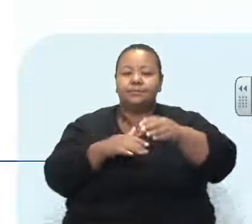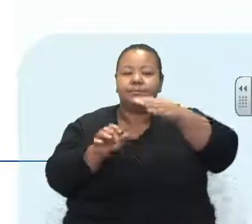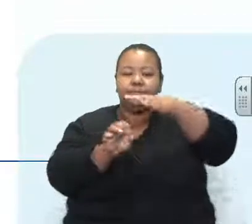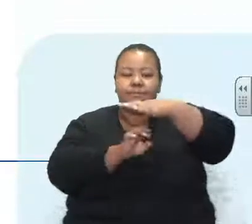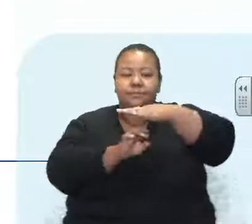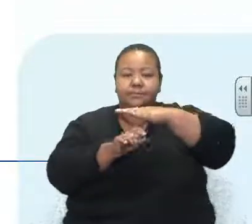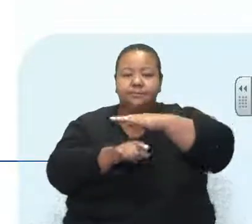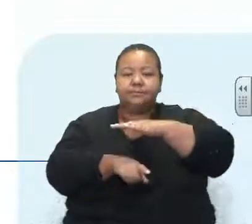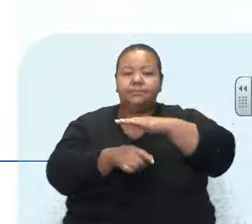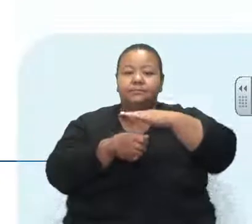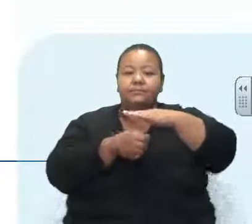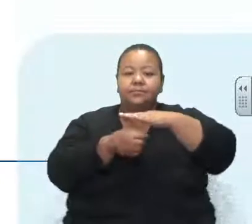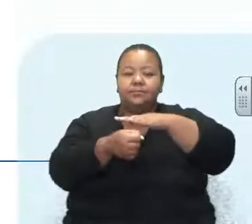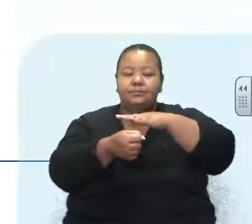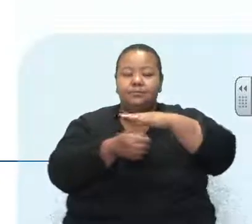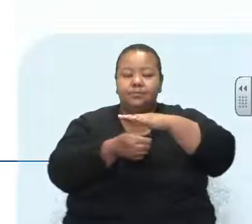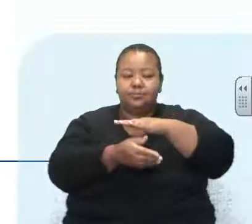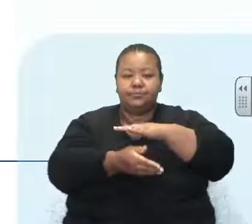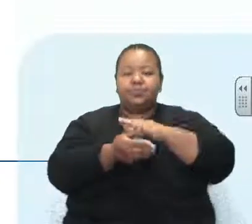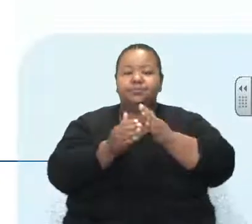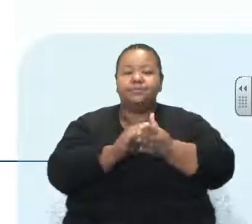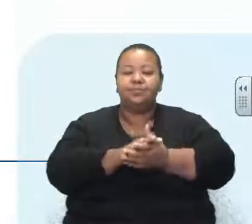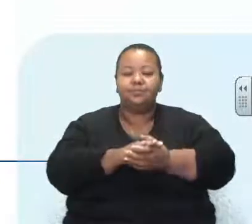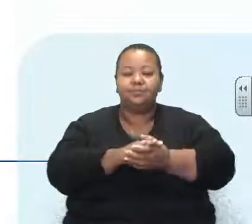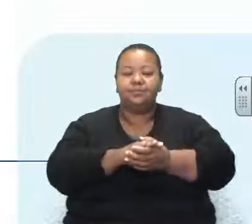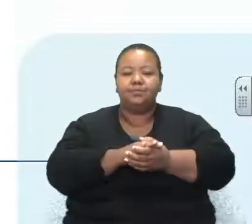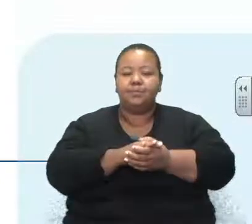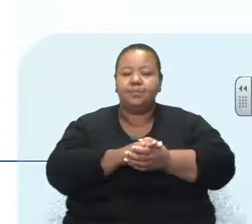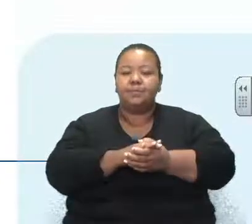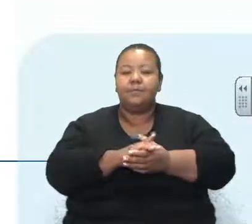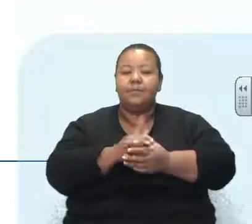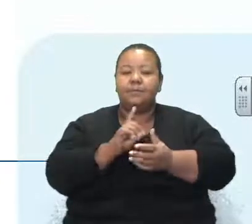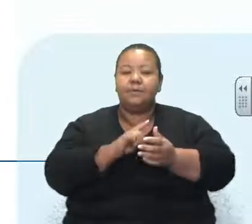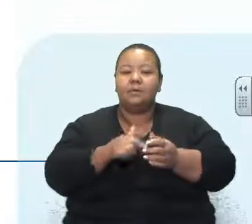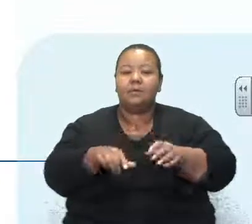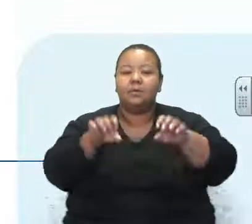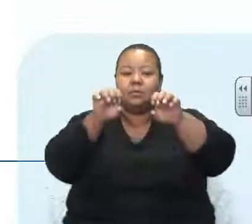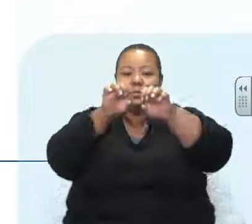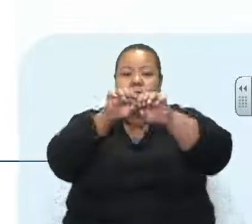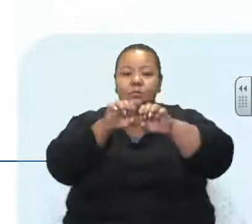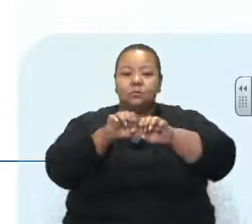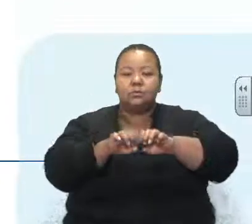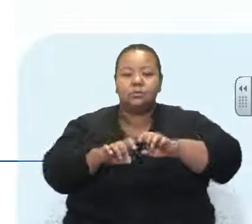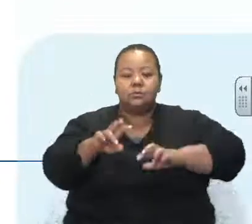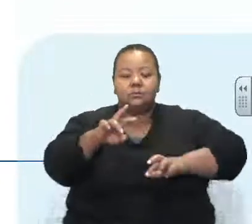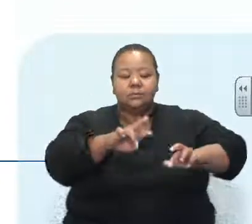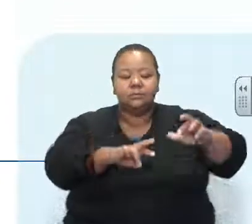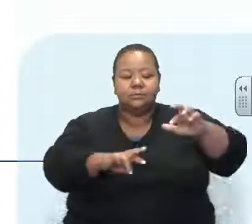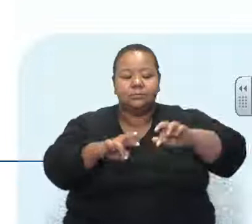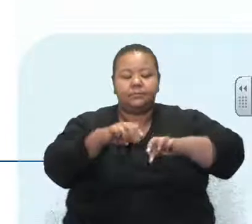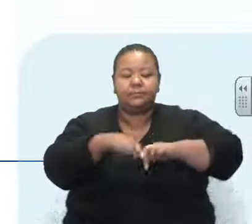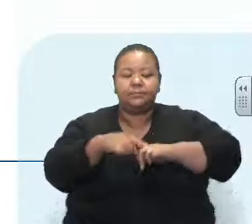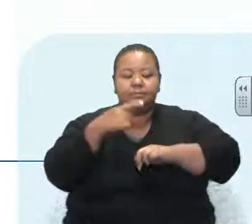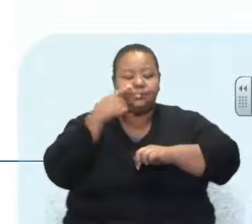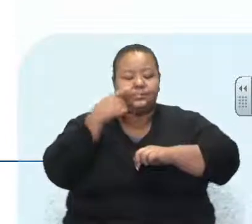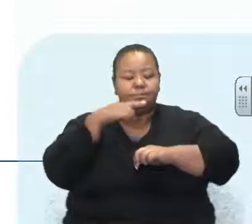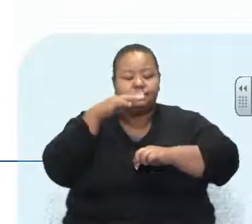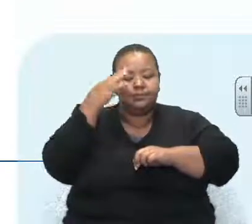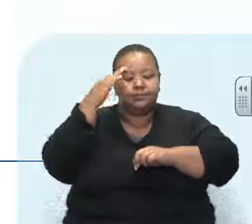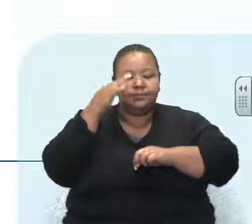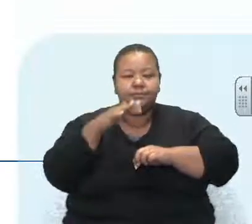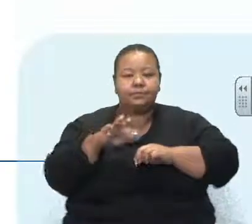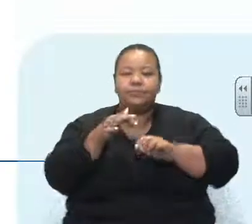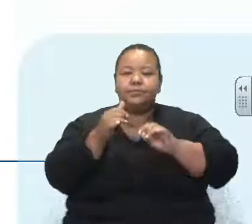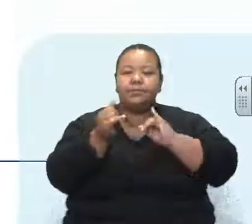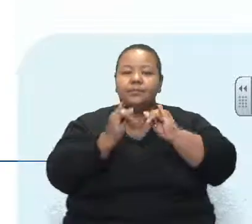no campo mercadológico, aonde que eu vou estruturar, analisar, reunir, interpretar todos os meus fluxos